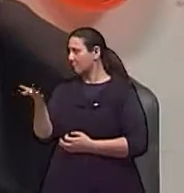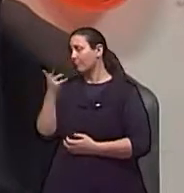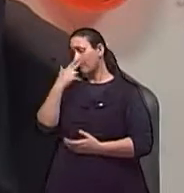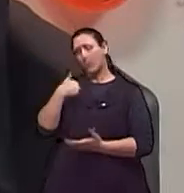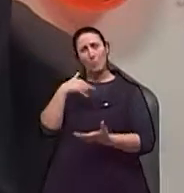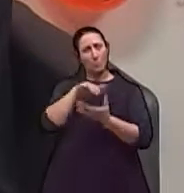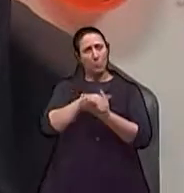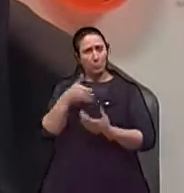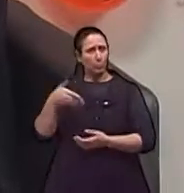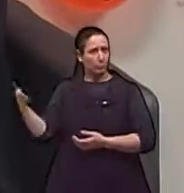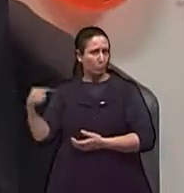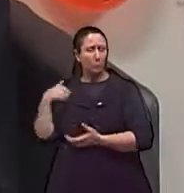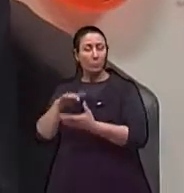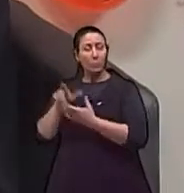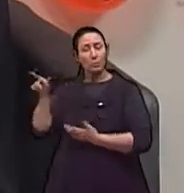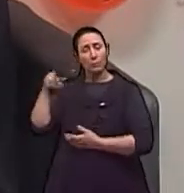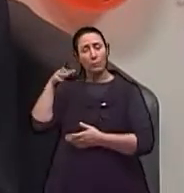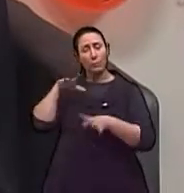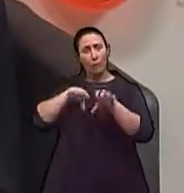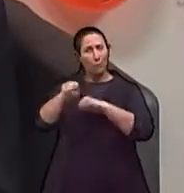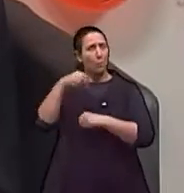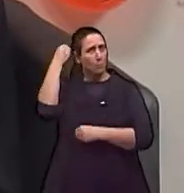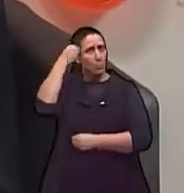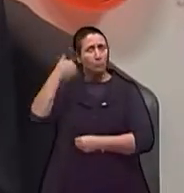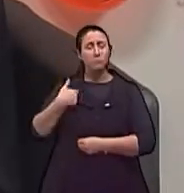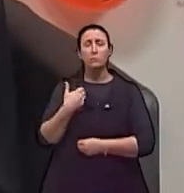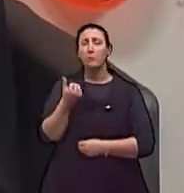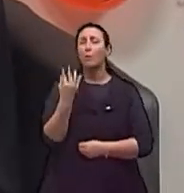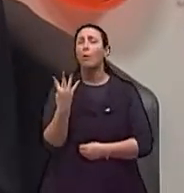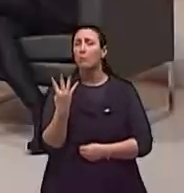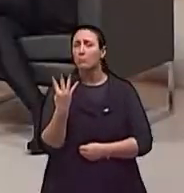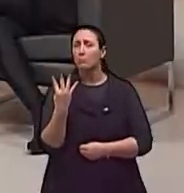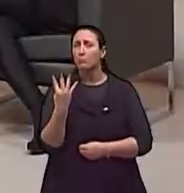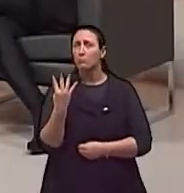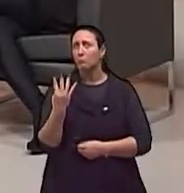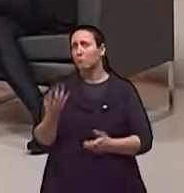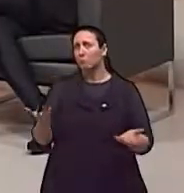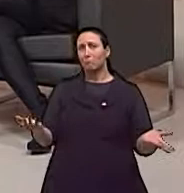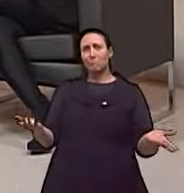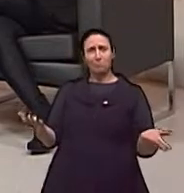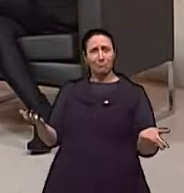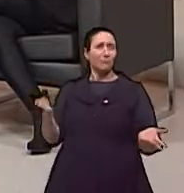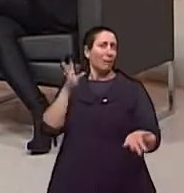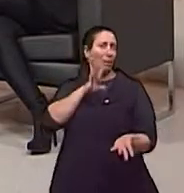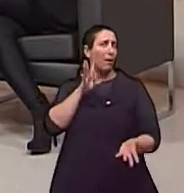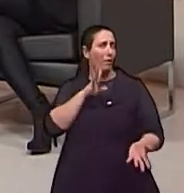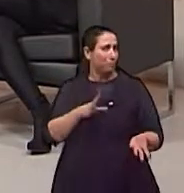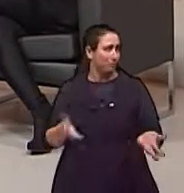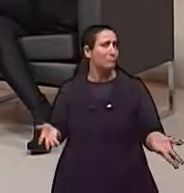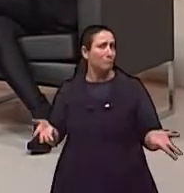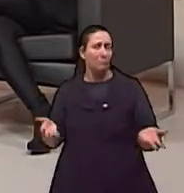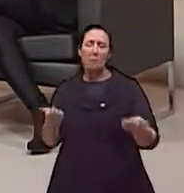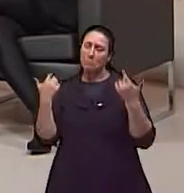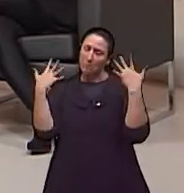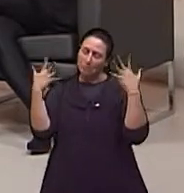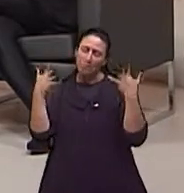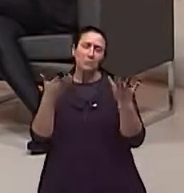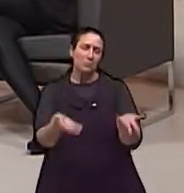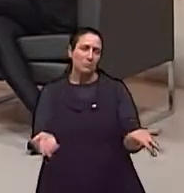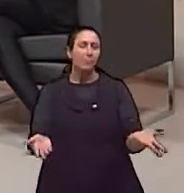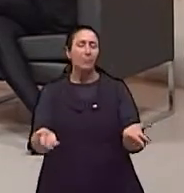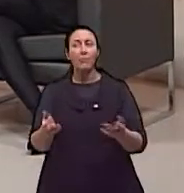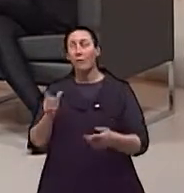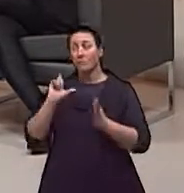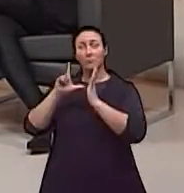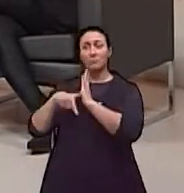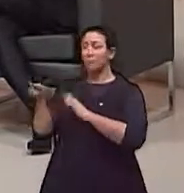marido se formou em psicologia com 64 anos maravilha né bacana bacana parabéns para el depois de